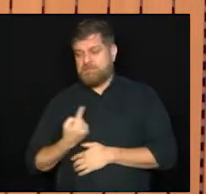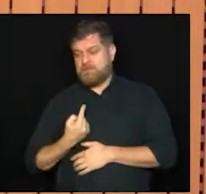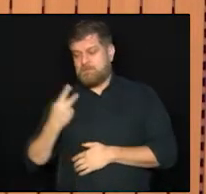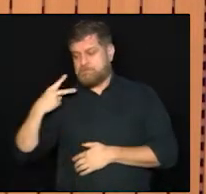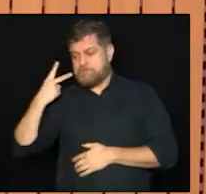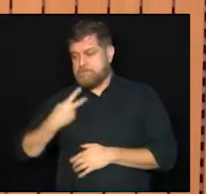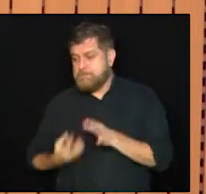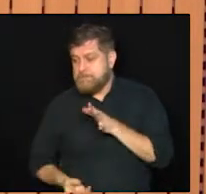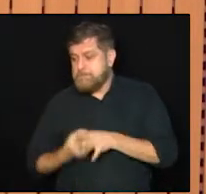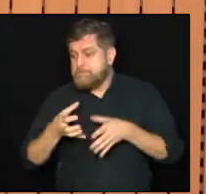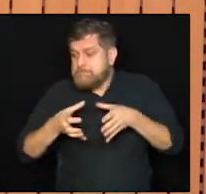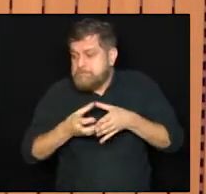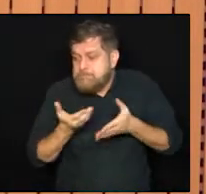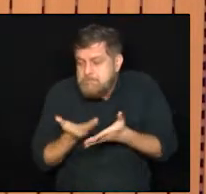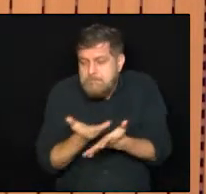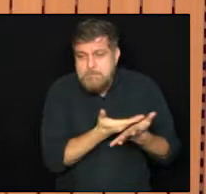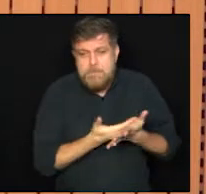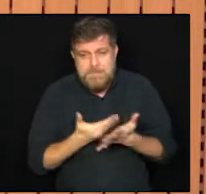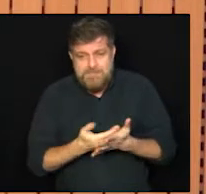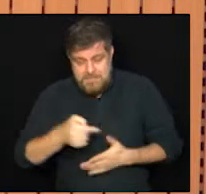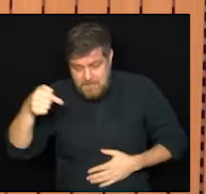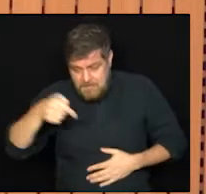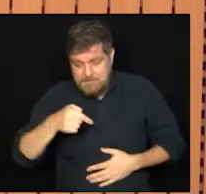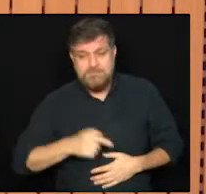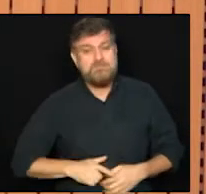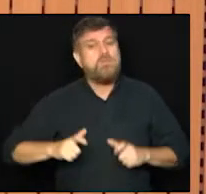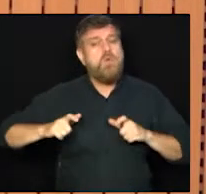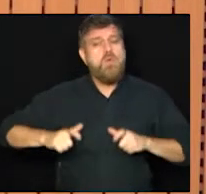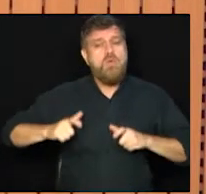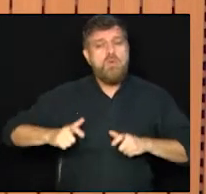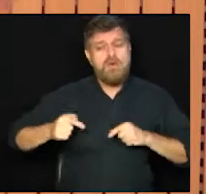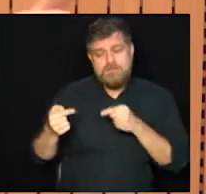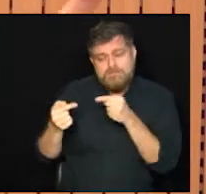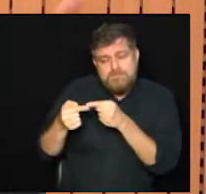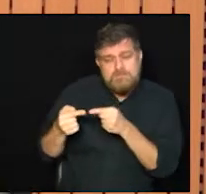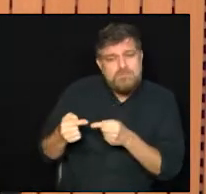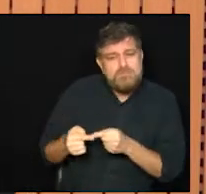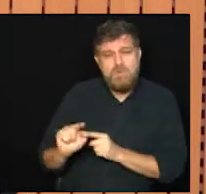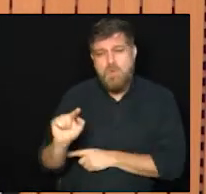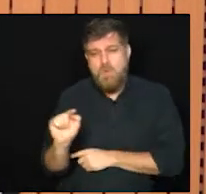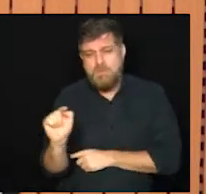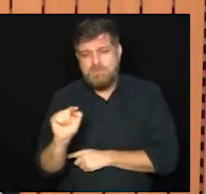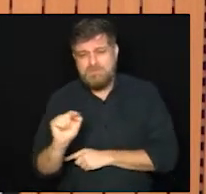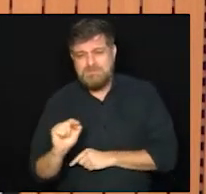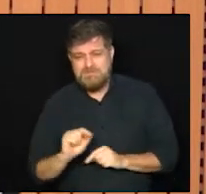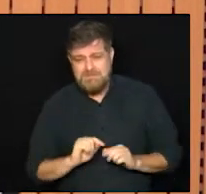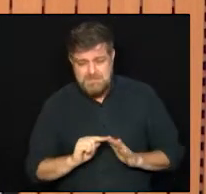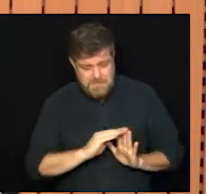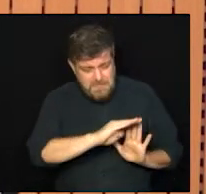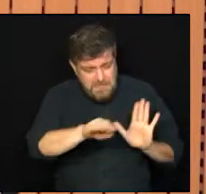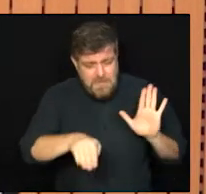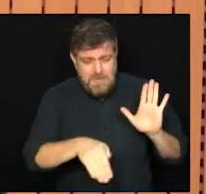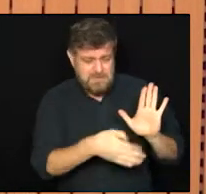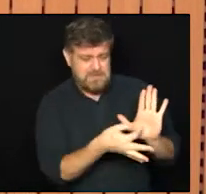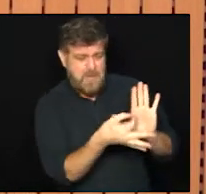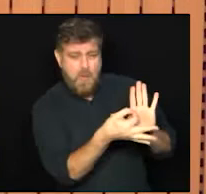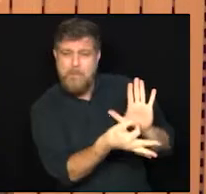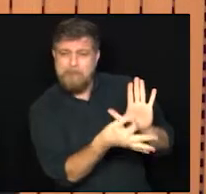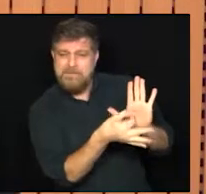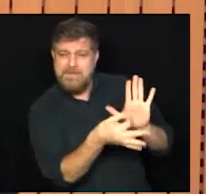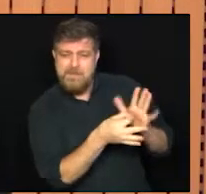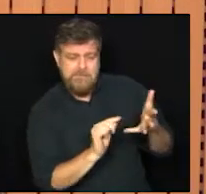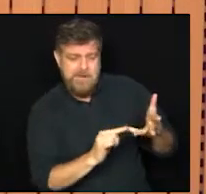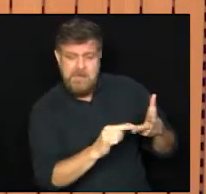estudos foi de canalizar para essa comissão todas essas manifestações, né? Nós queremos